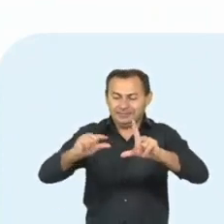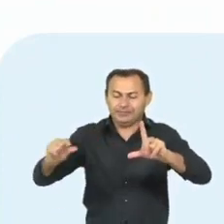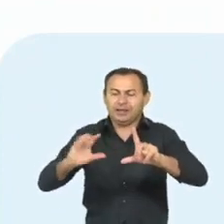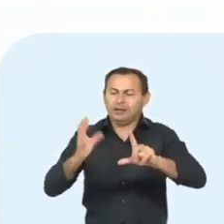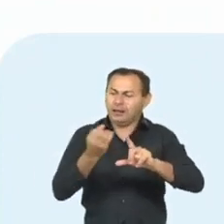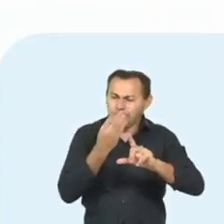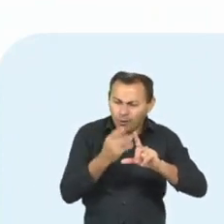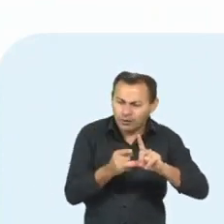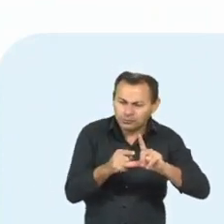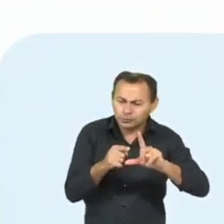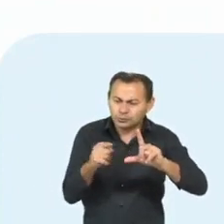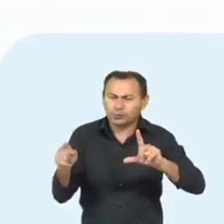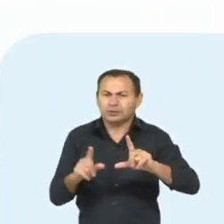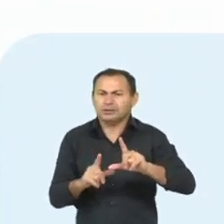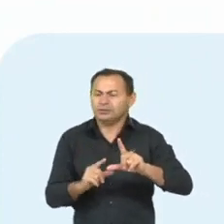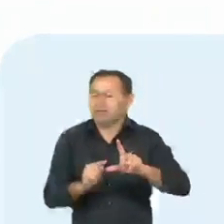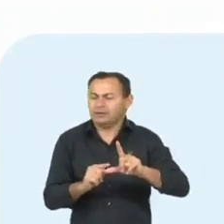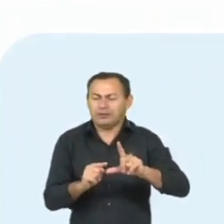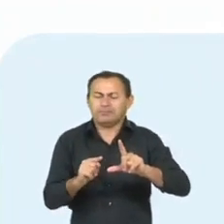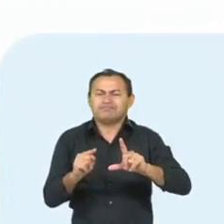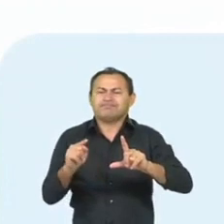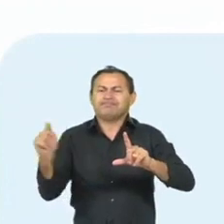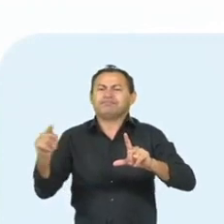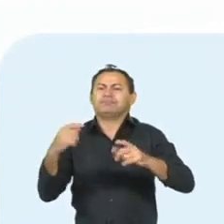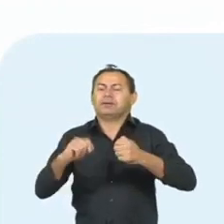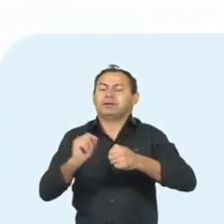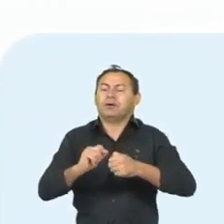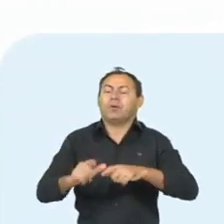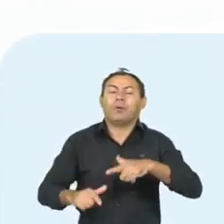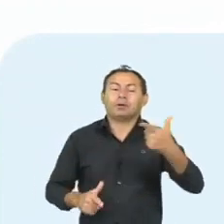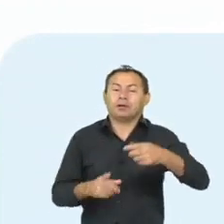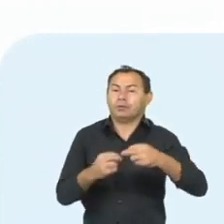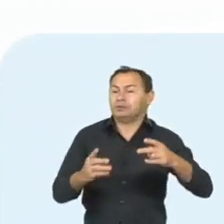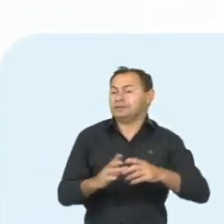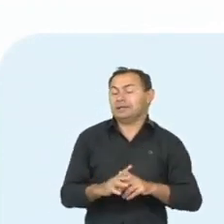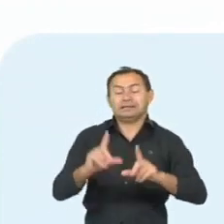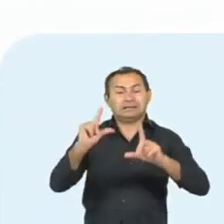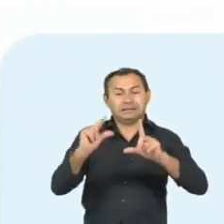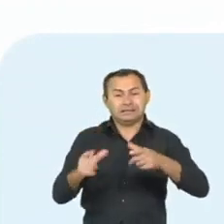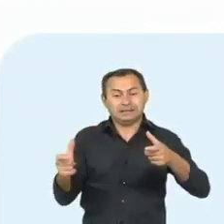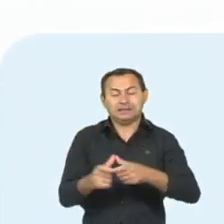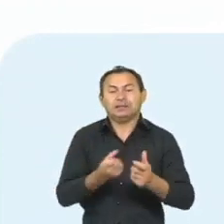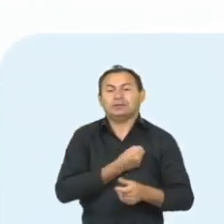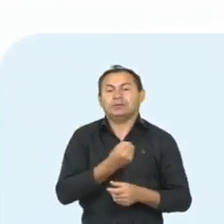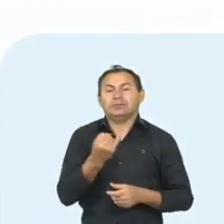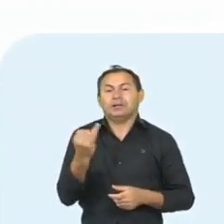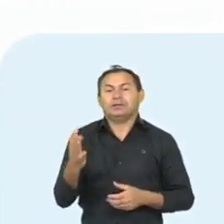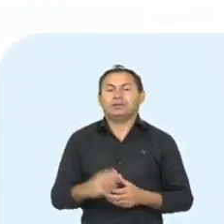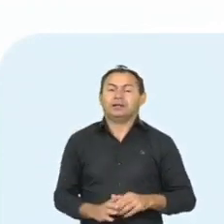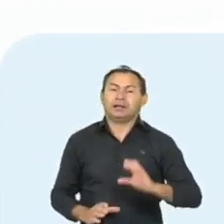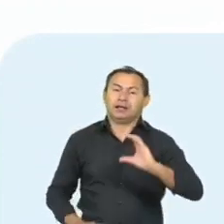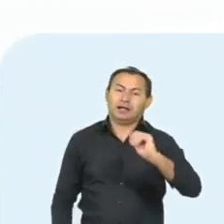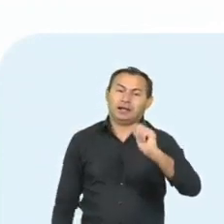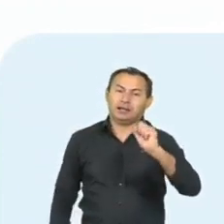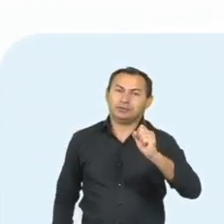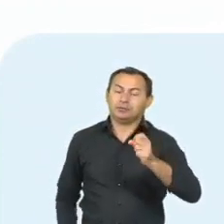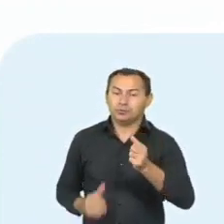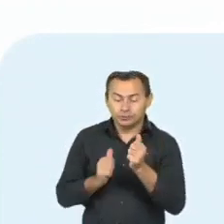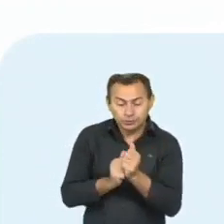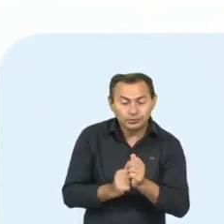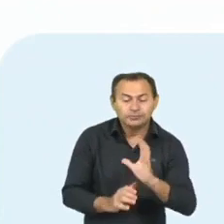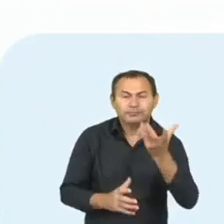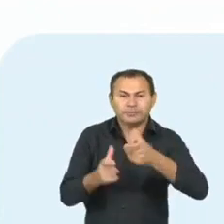funcionando? Não está achatando. Então, preciso fazer alguma outra coisa, porque não está achatando. Tenho números de casos, um atrás do